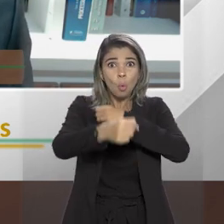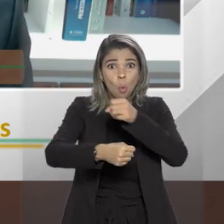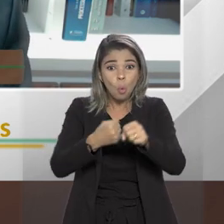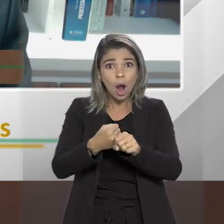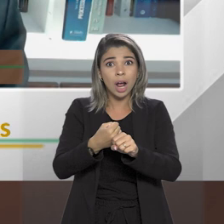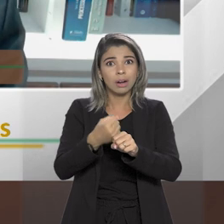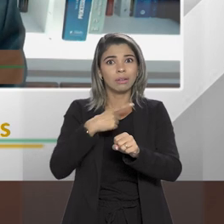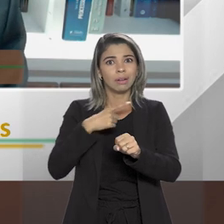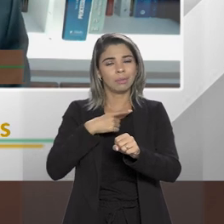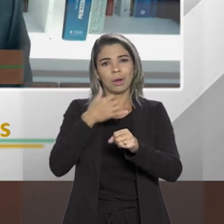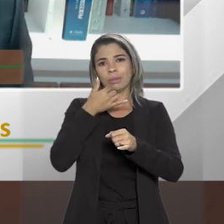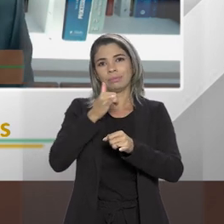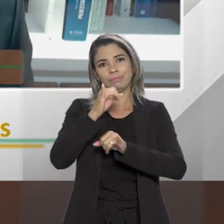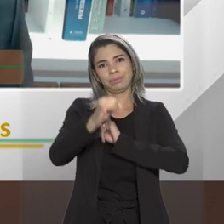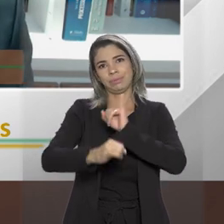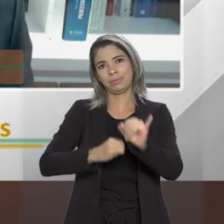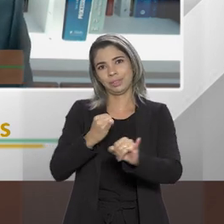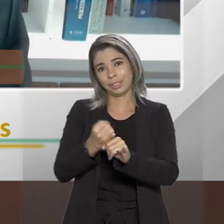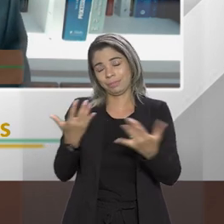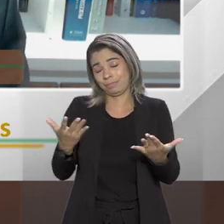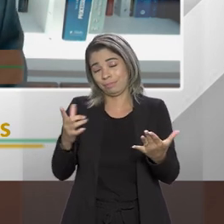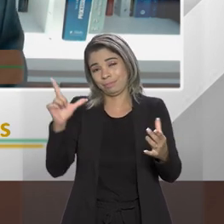processos eletrônicos. Como você pode perceber,